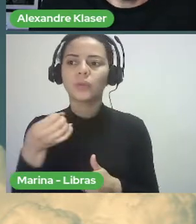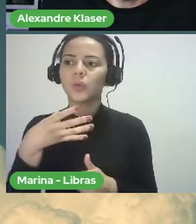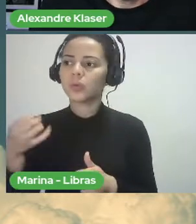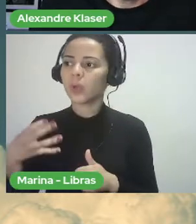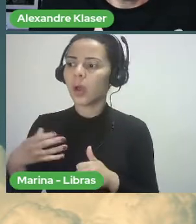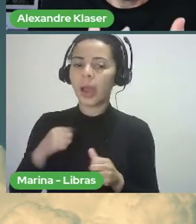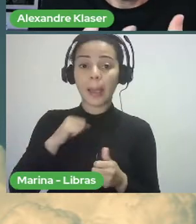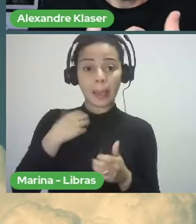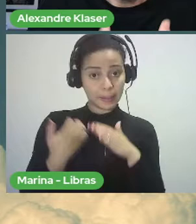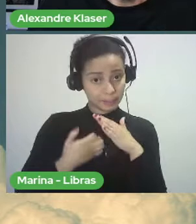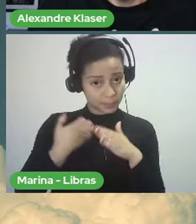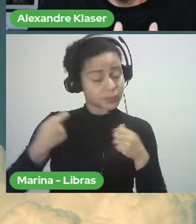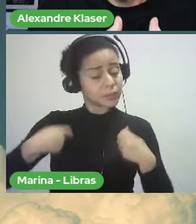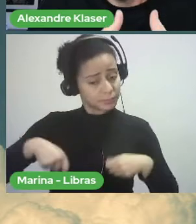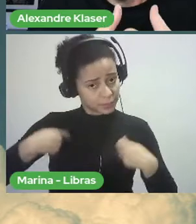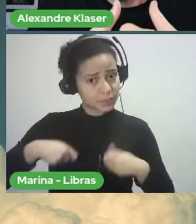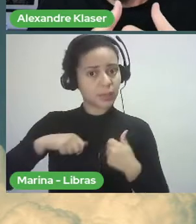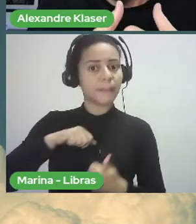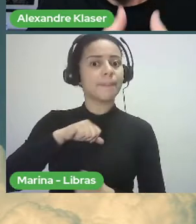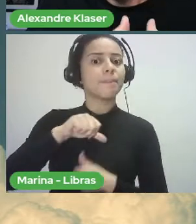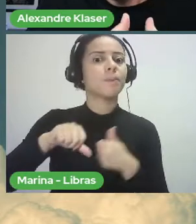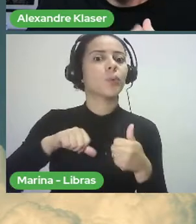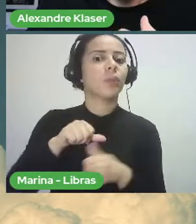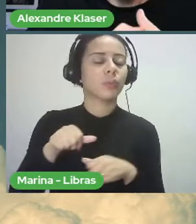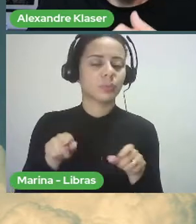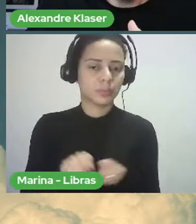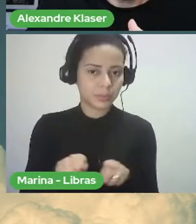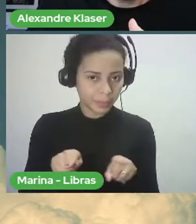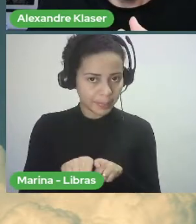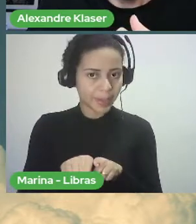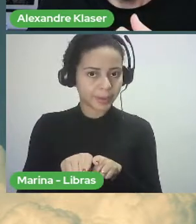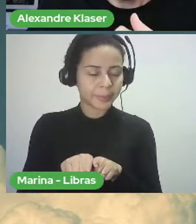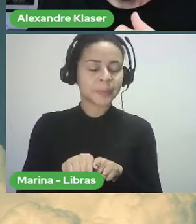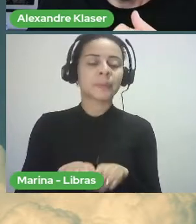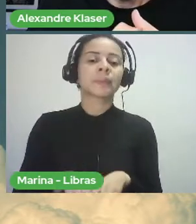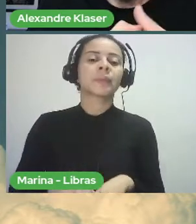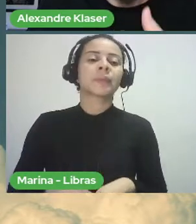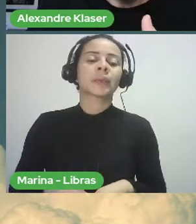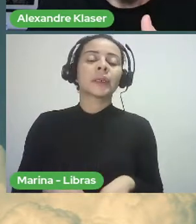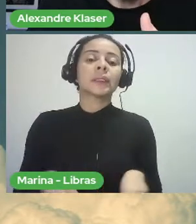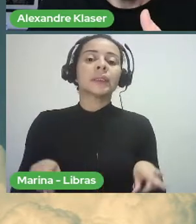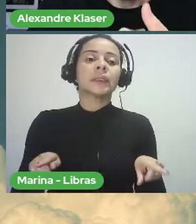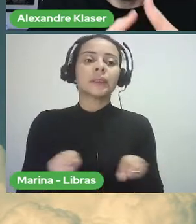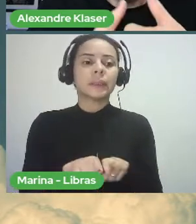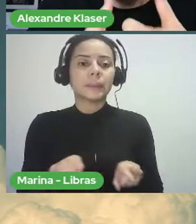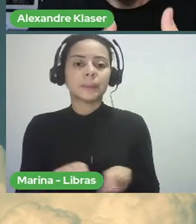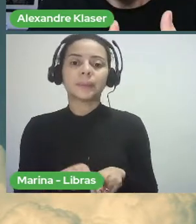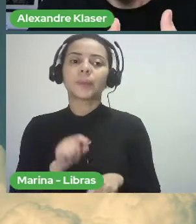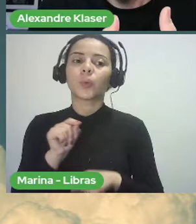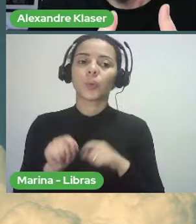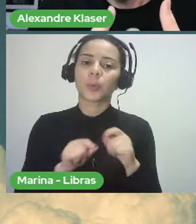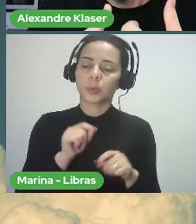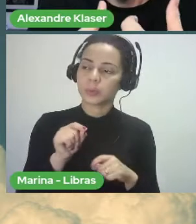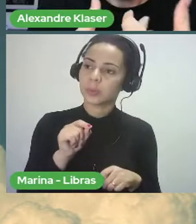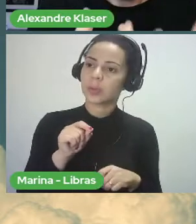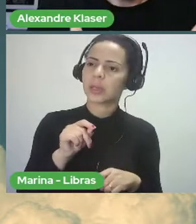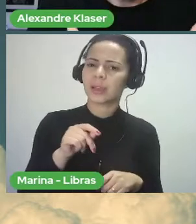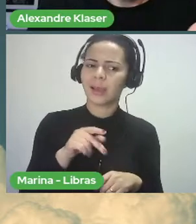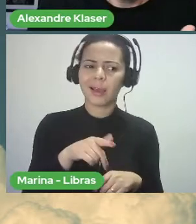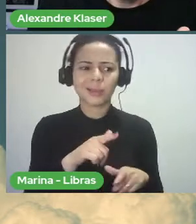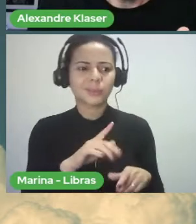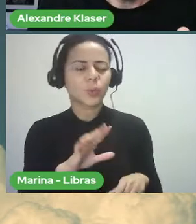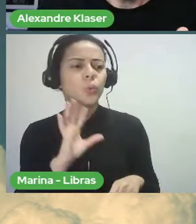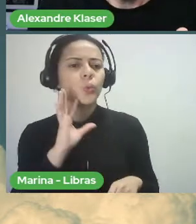querem também ter basicamente a capacidade de dar respostas rápidas e eficazes a